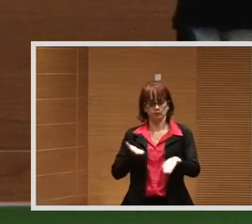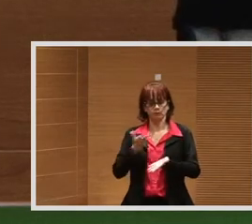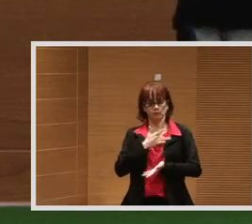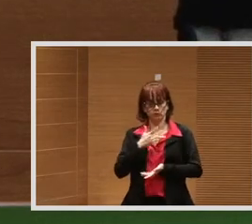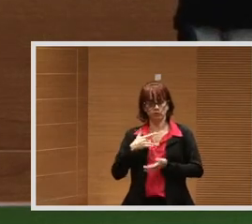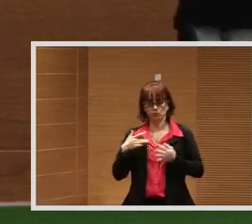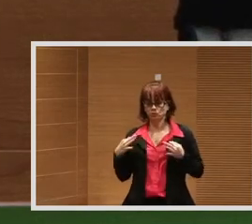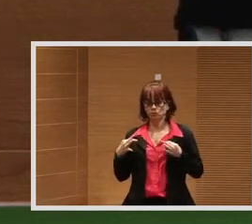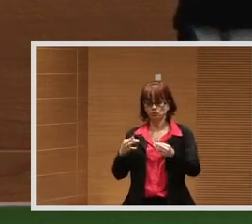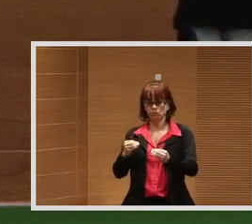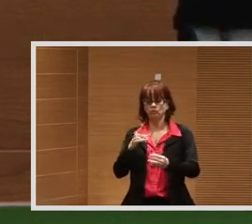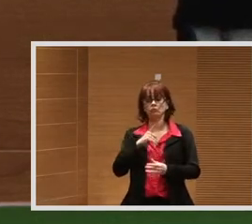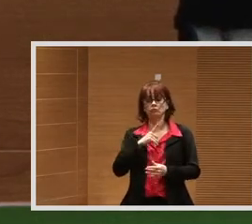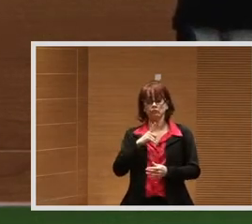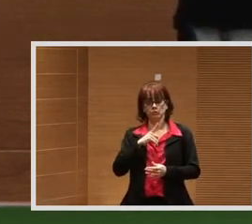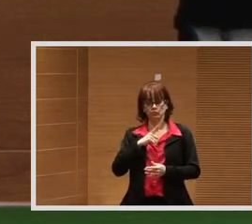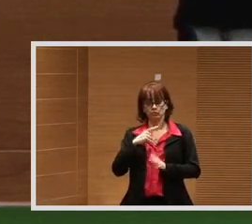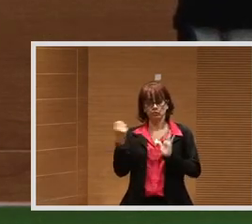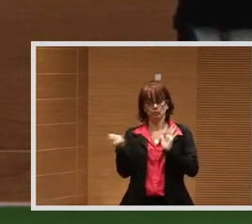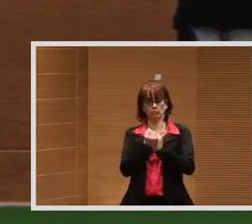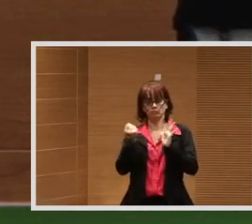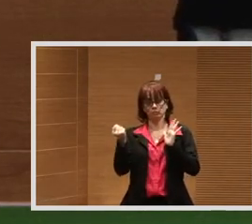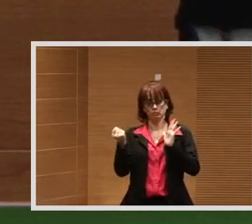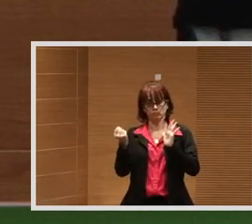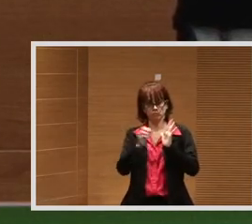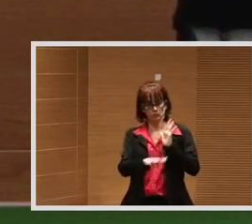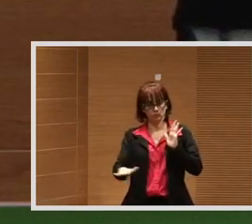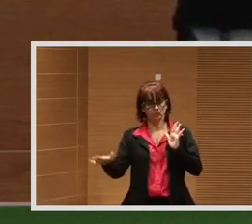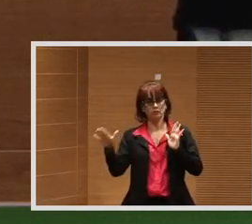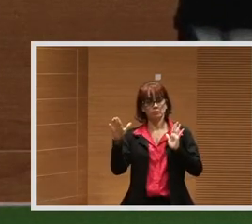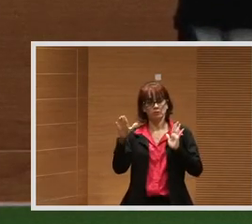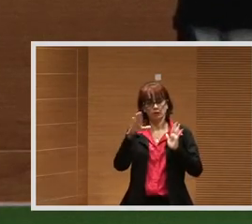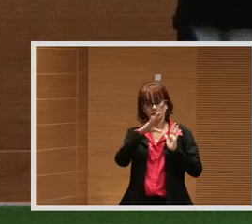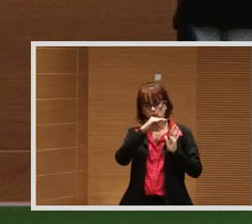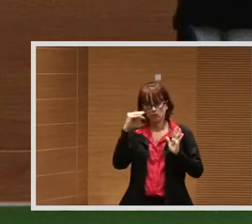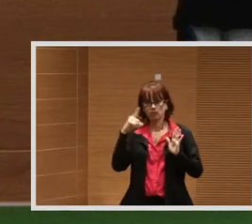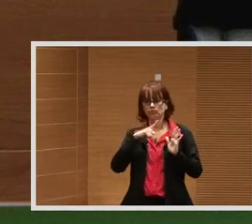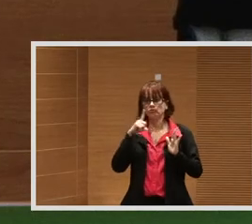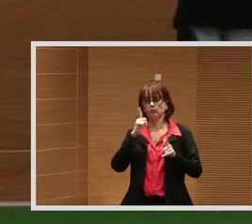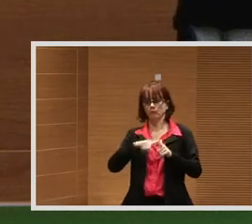com diagnósticos rótulos de que a criança e o adolescente tinha problema.